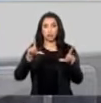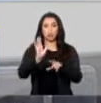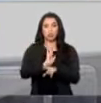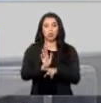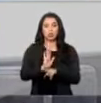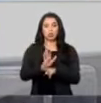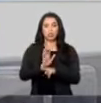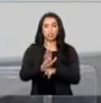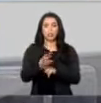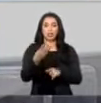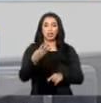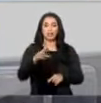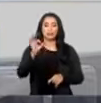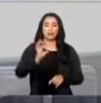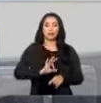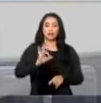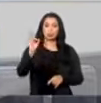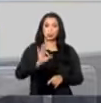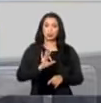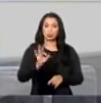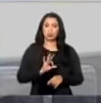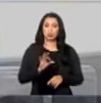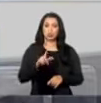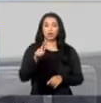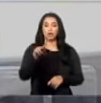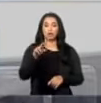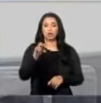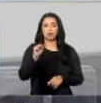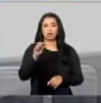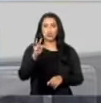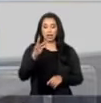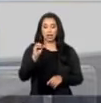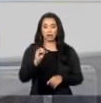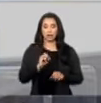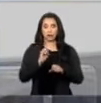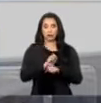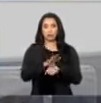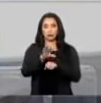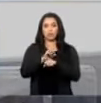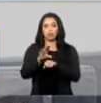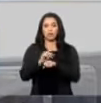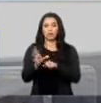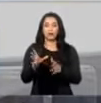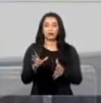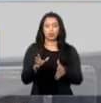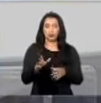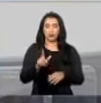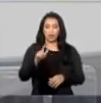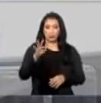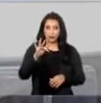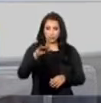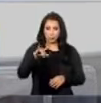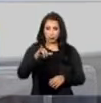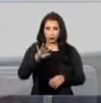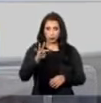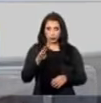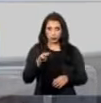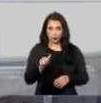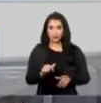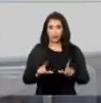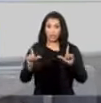ocupar 30% desse mercado, quando Gustavo Dall era diretor de distribuição da Embrafilme. Quando a televisão se